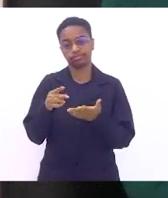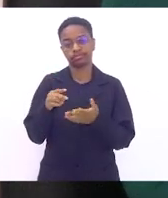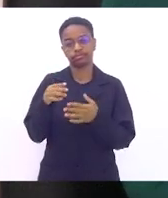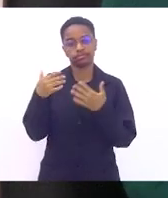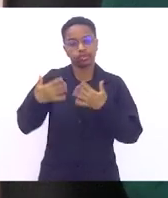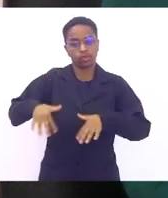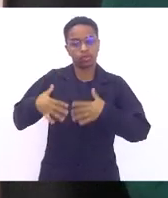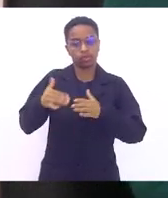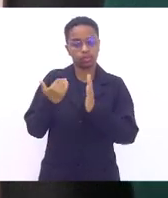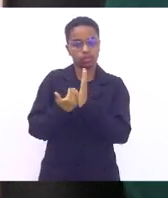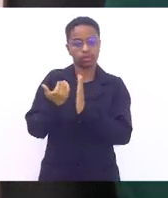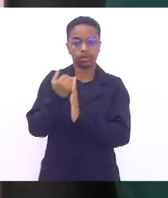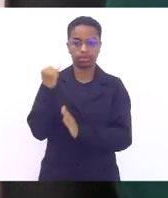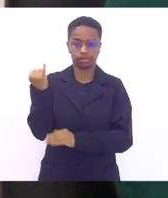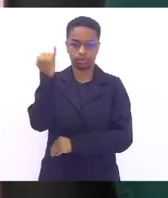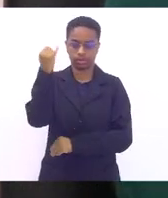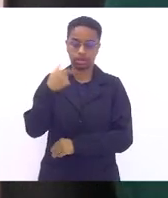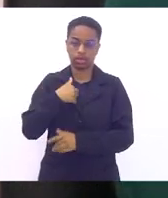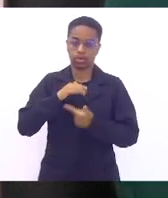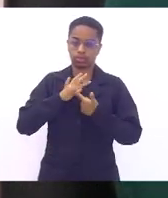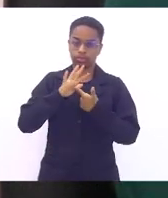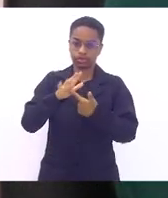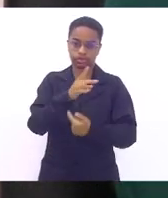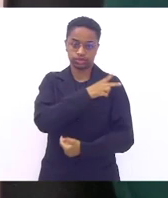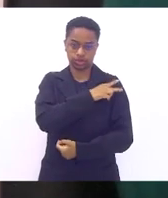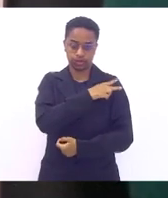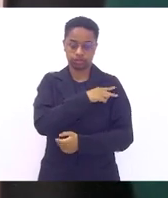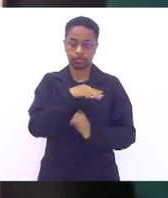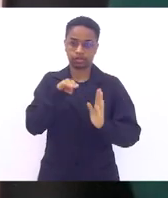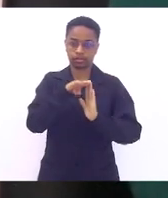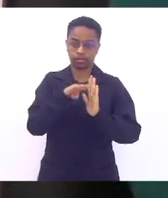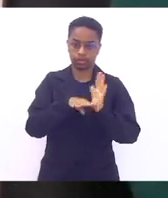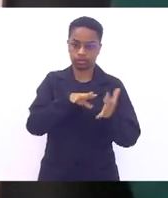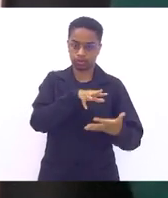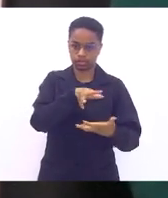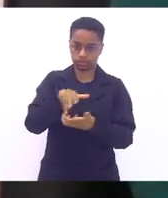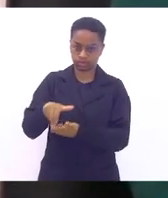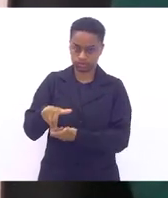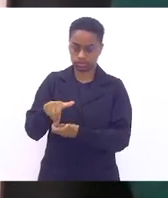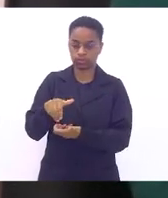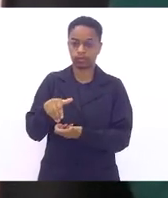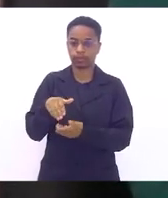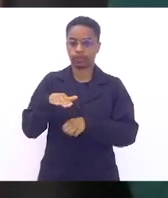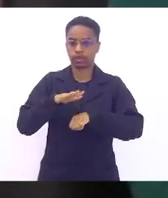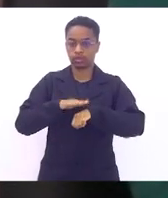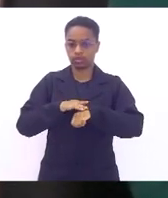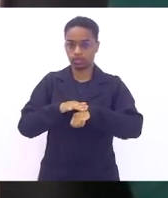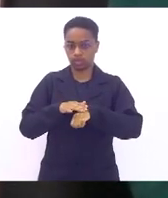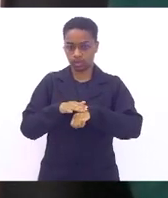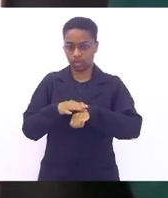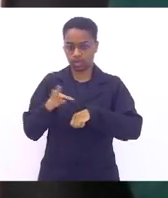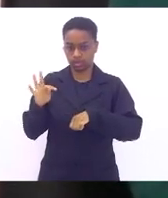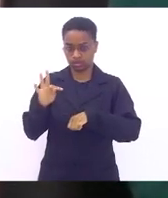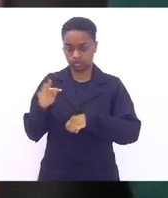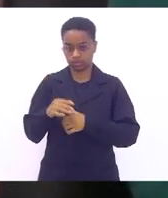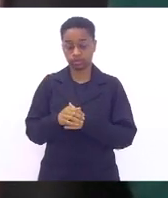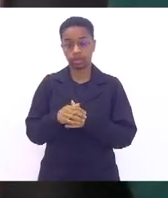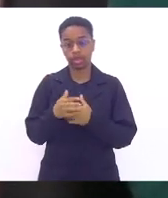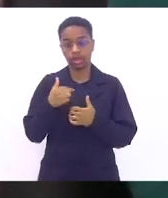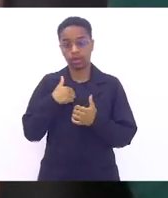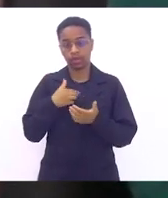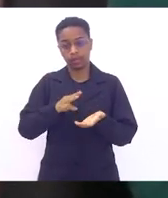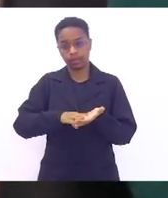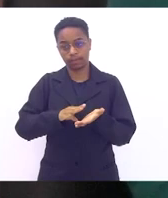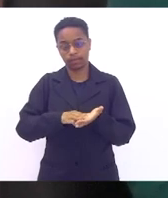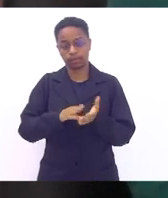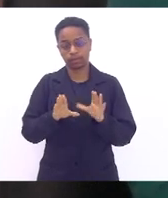Quando eu apresentei isso para a chefe do Programa Global de Tuberculose, eu fui membro do comitê assessor